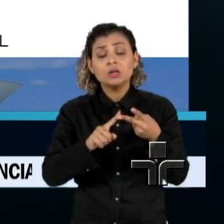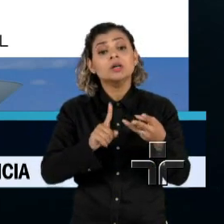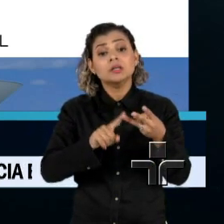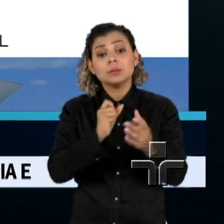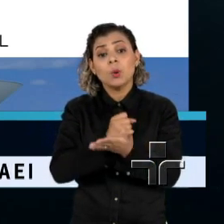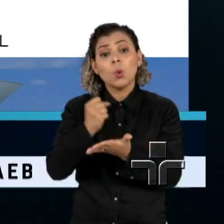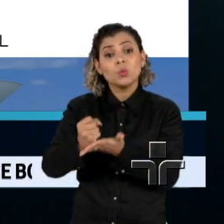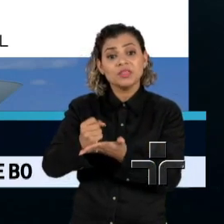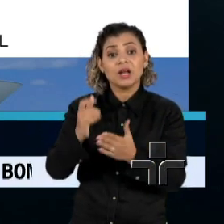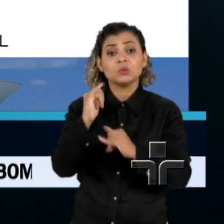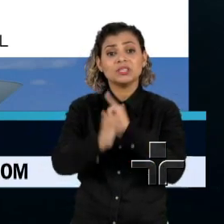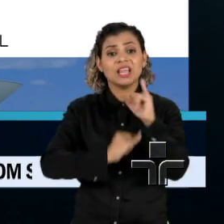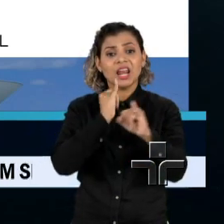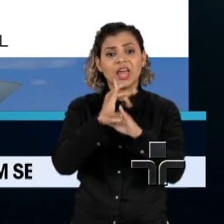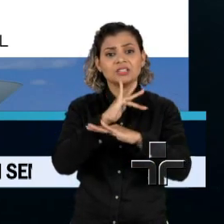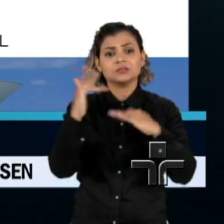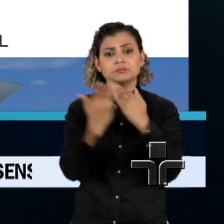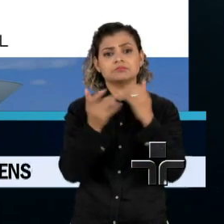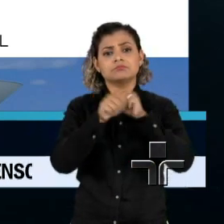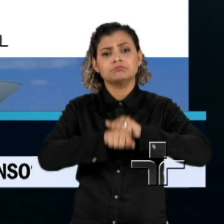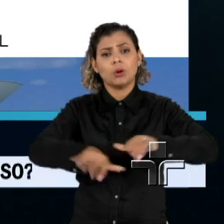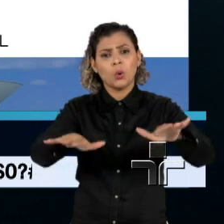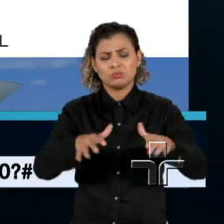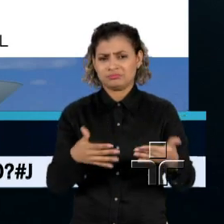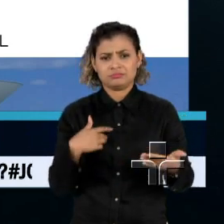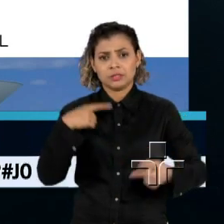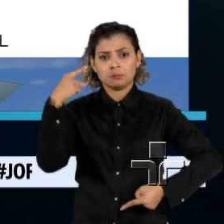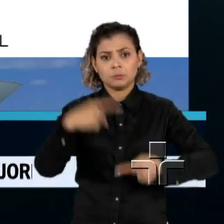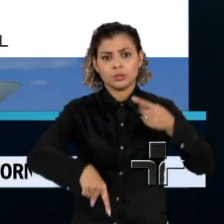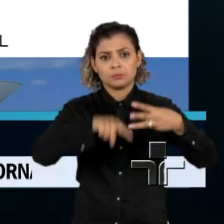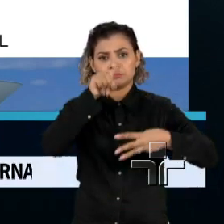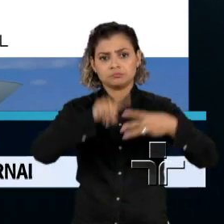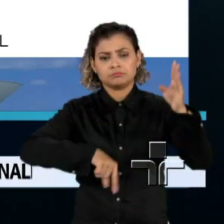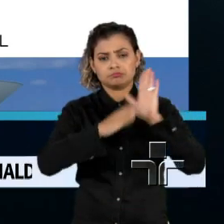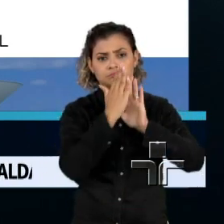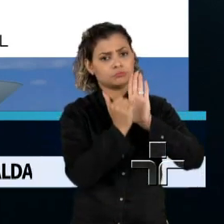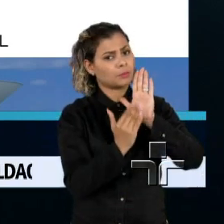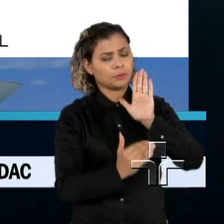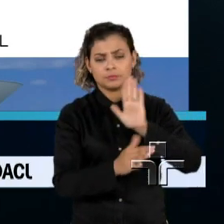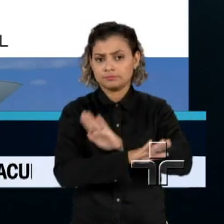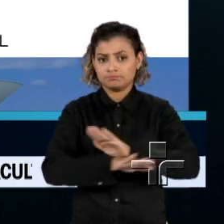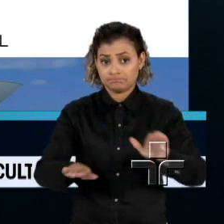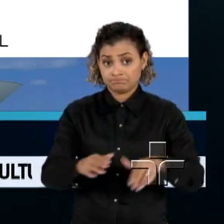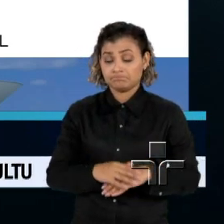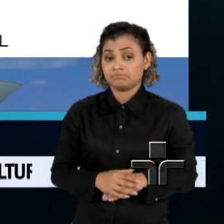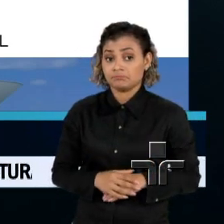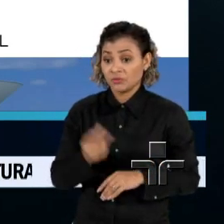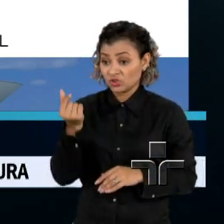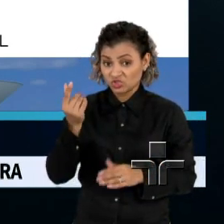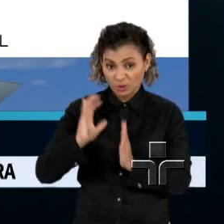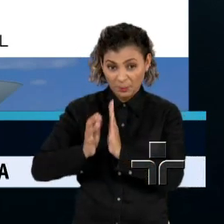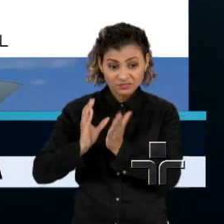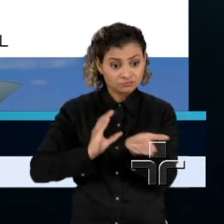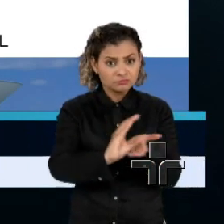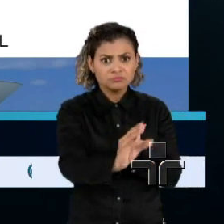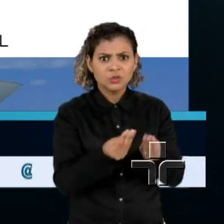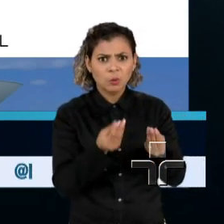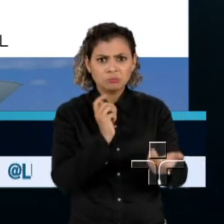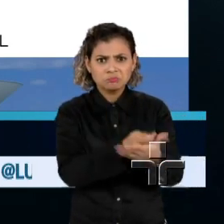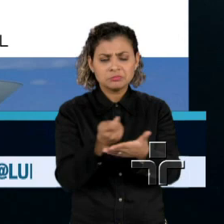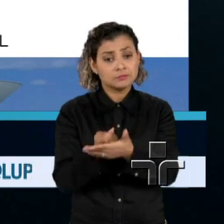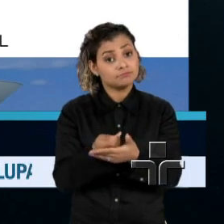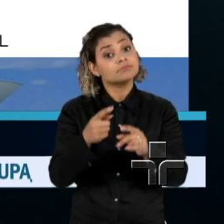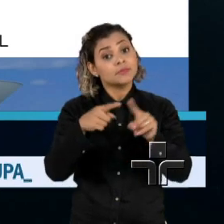contratar serviços de impulsionamento de conteúdos na internet com dinheiro das verbas partidárias. Outro item que foi retirado